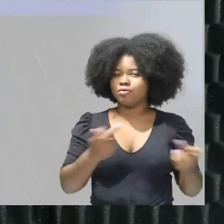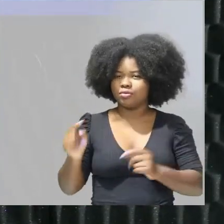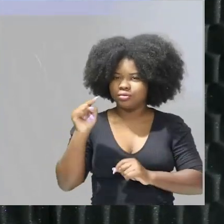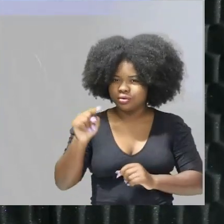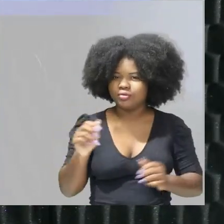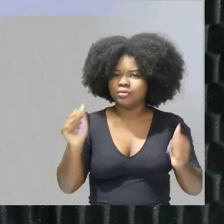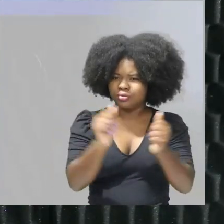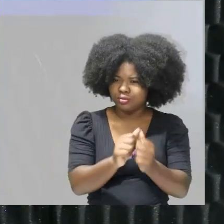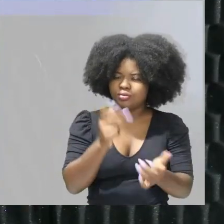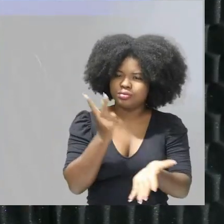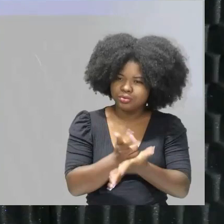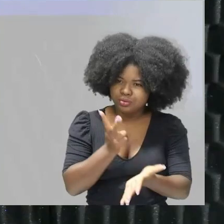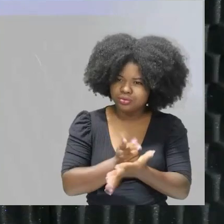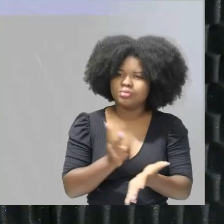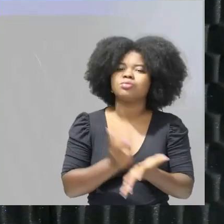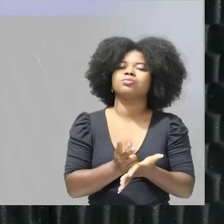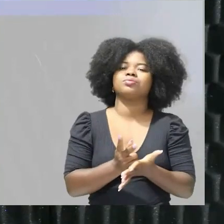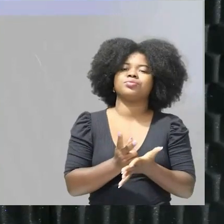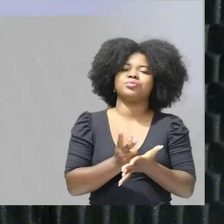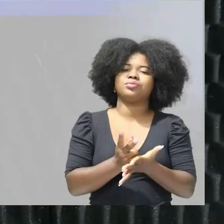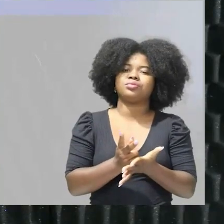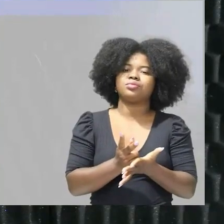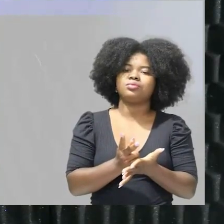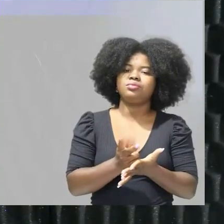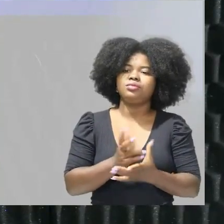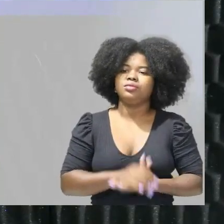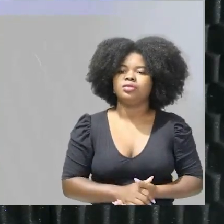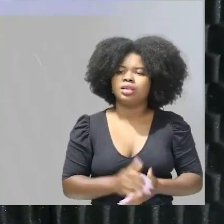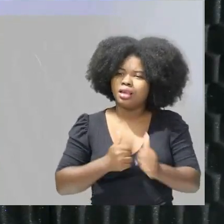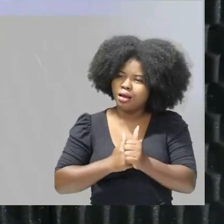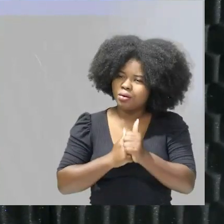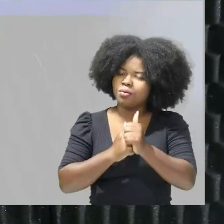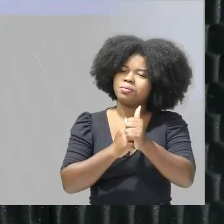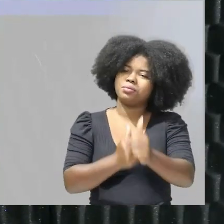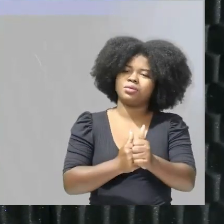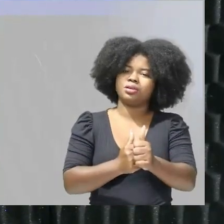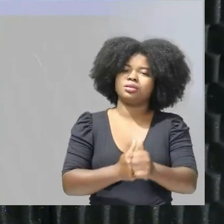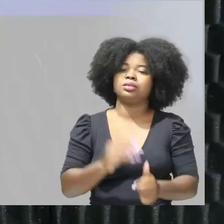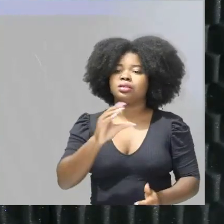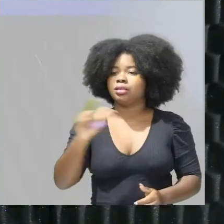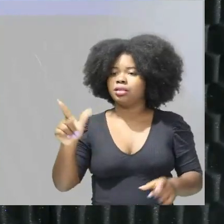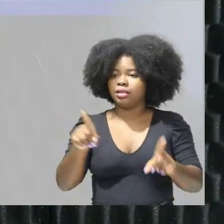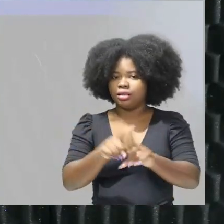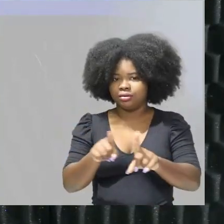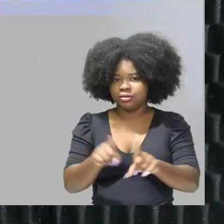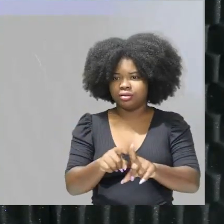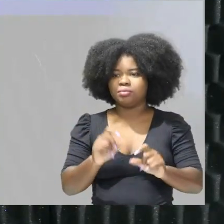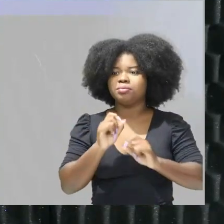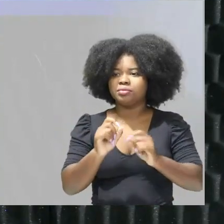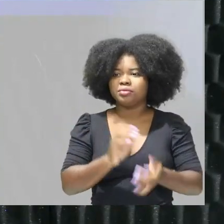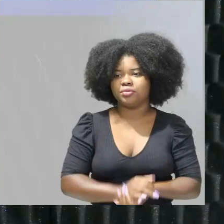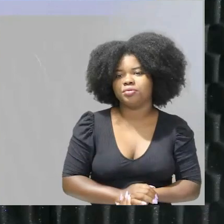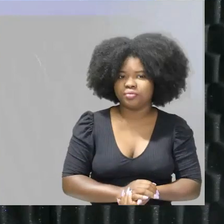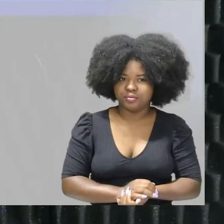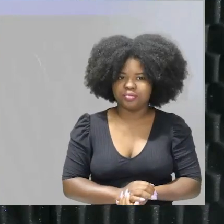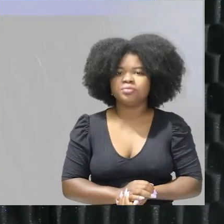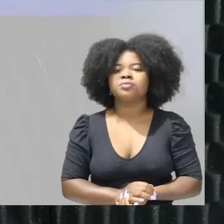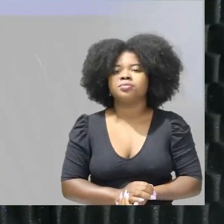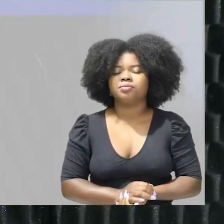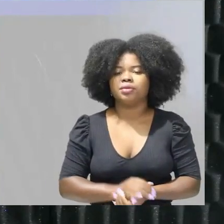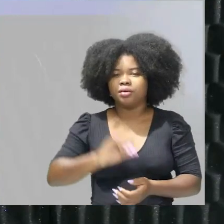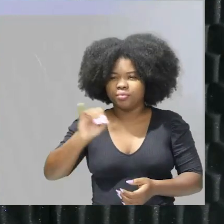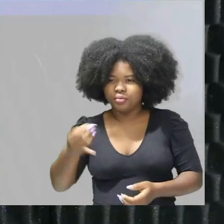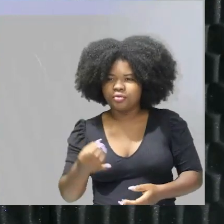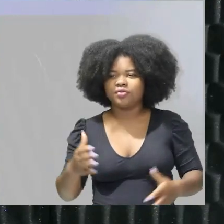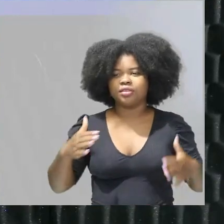a ficar conosco sempre a estar conosco o máximo possível e Claro brindarmos aí com a sua audiência tá então